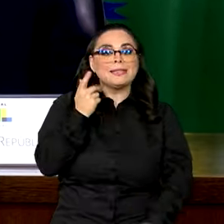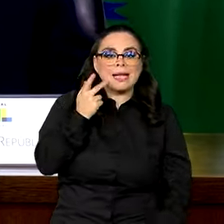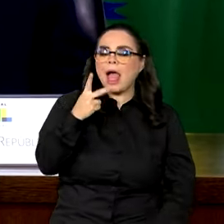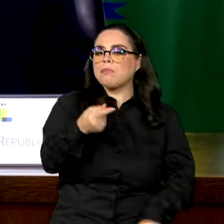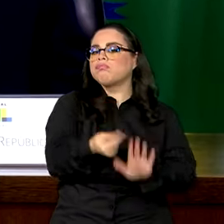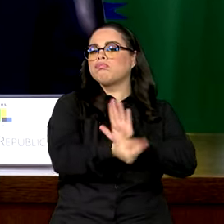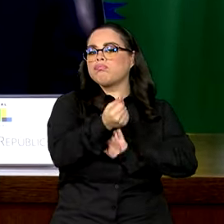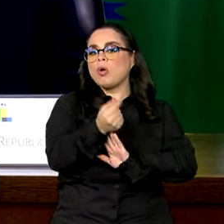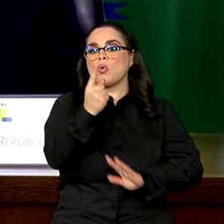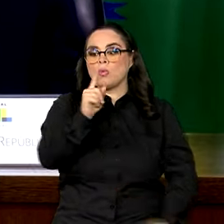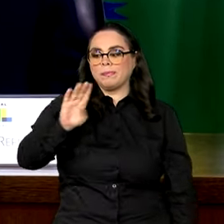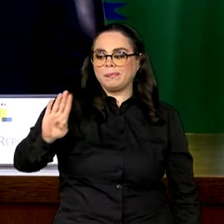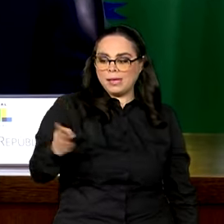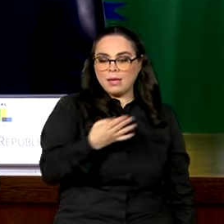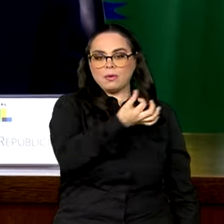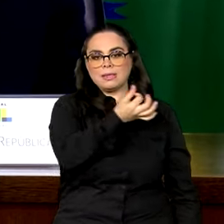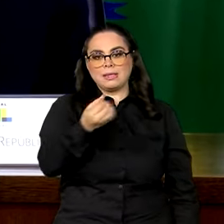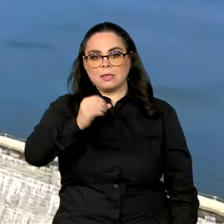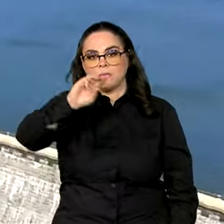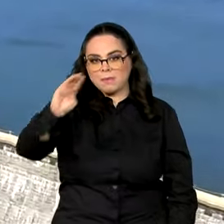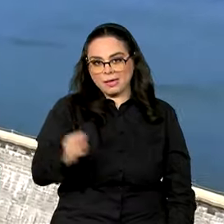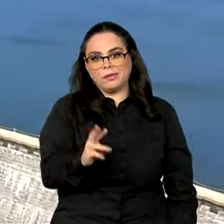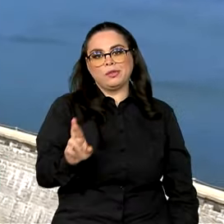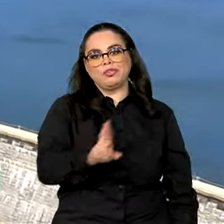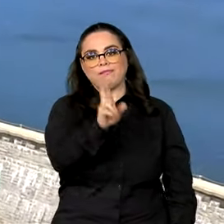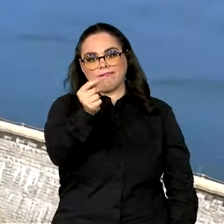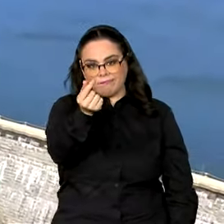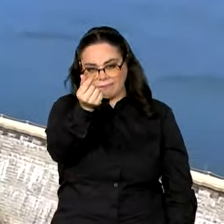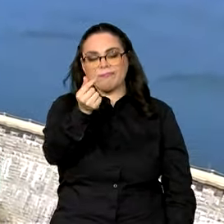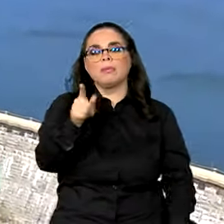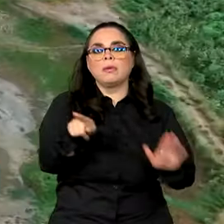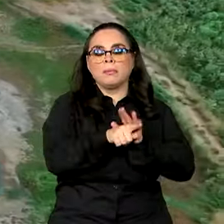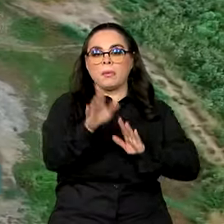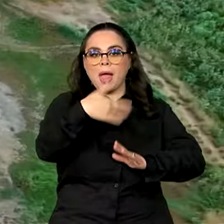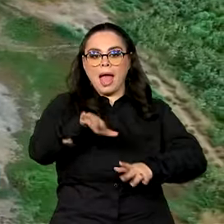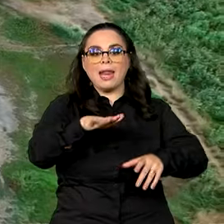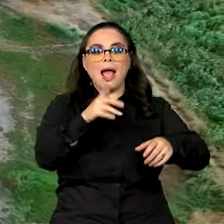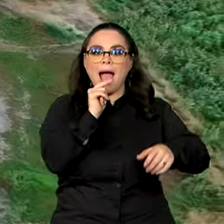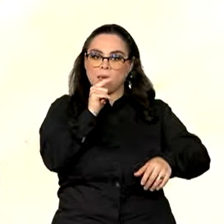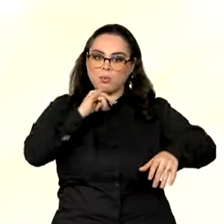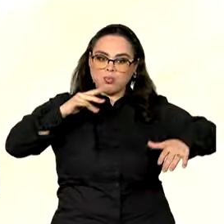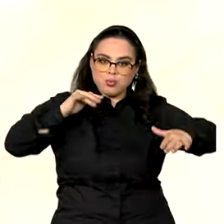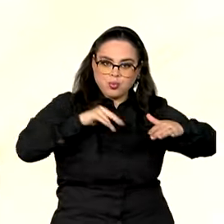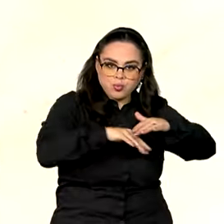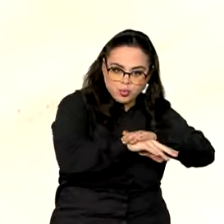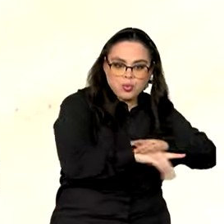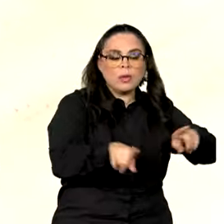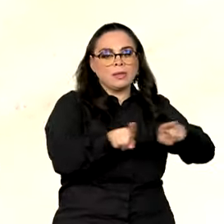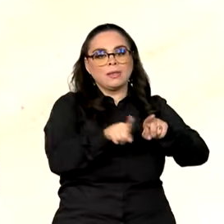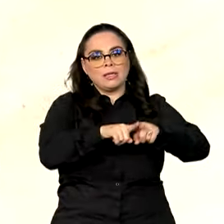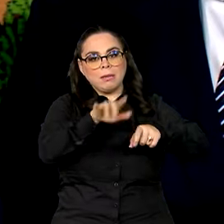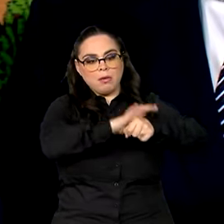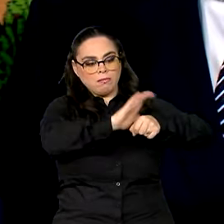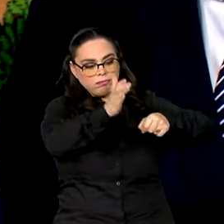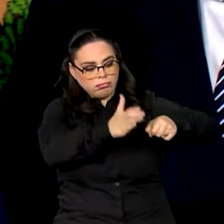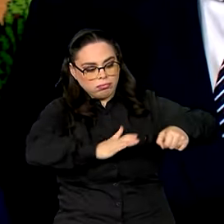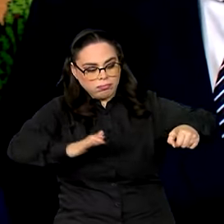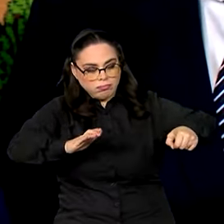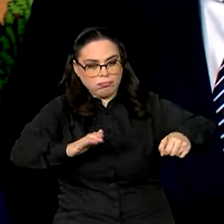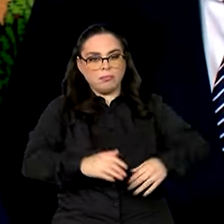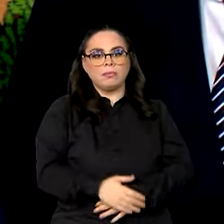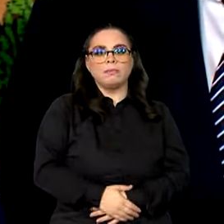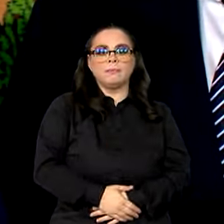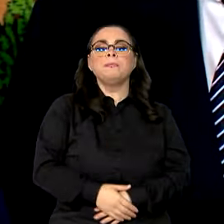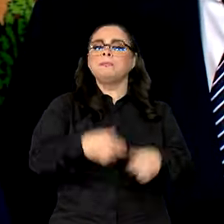bilhão e 600 milhões de reais para obras de abastecimento de água e saneamento básico. Podendo